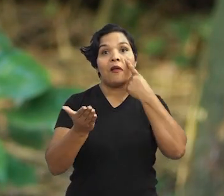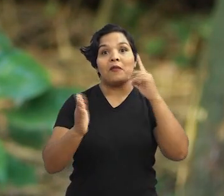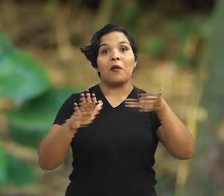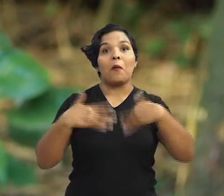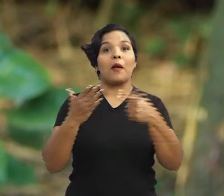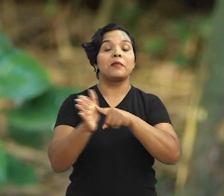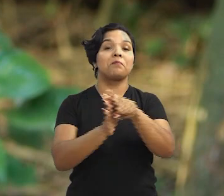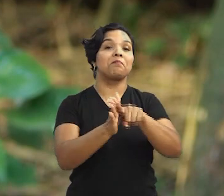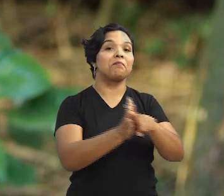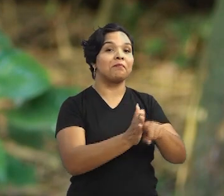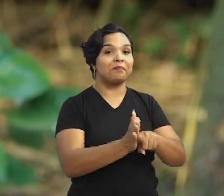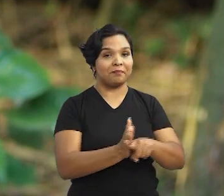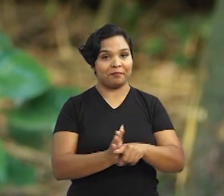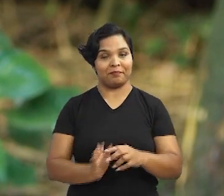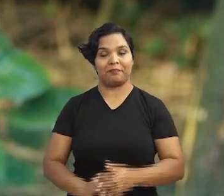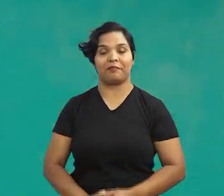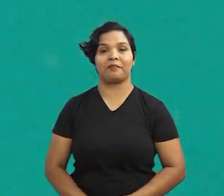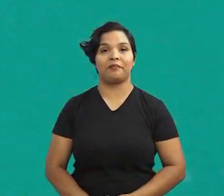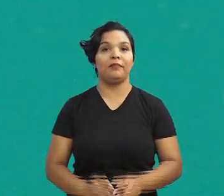ver agora as pesquisas de hoje.